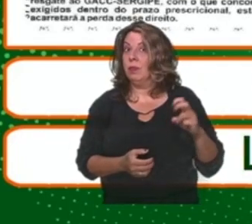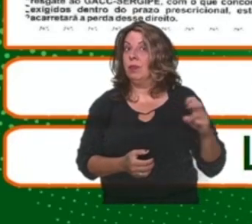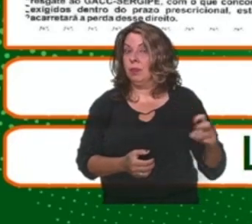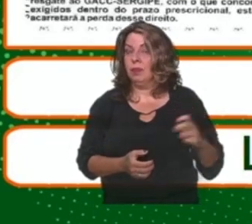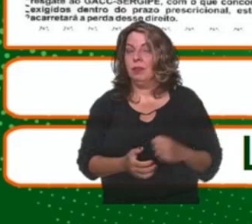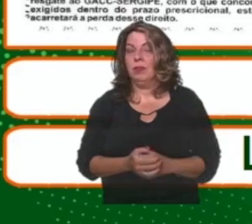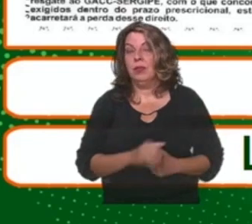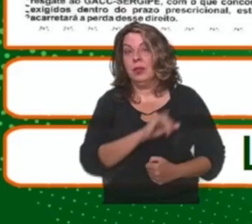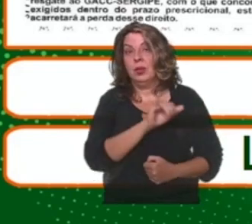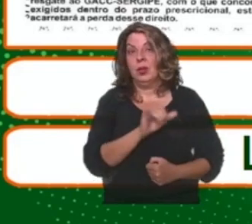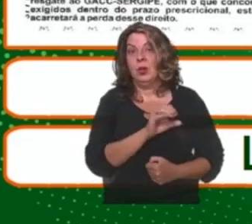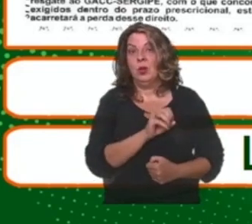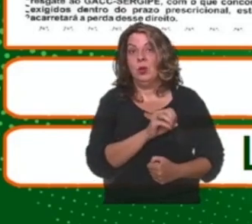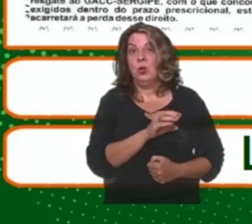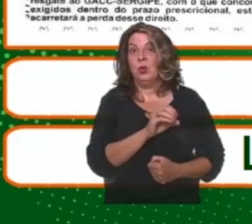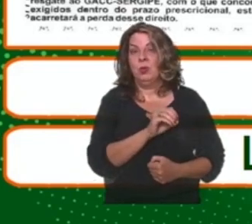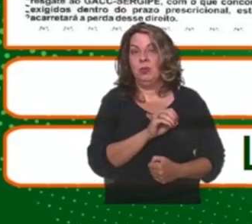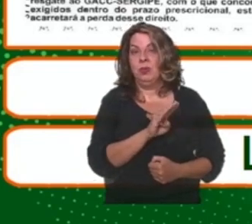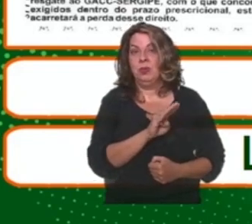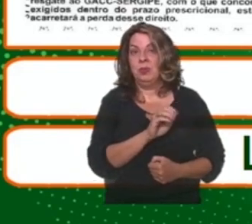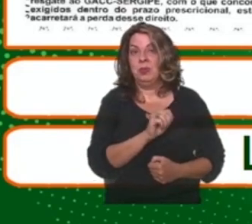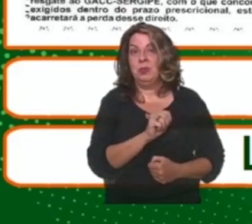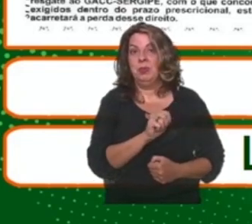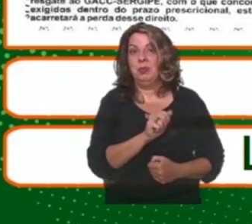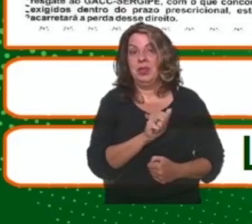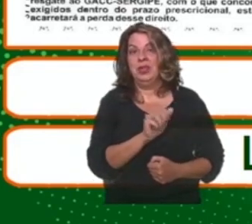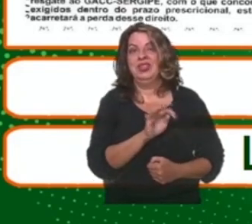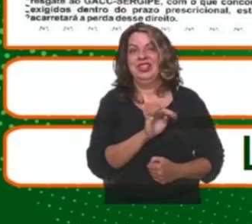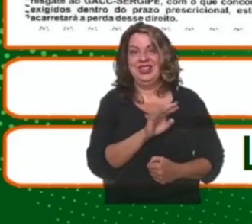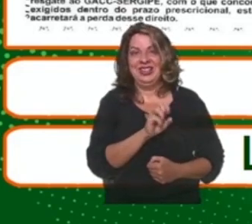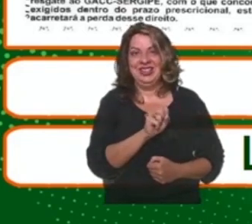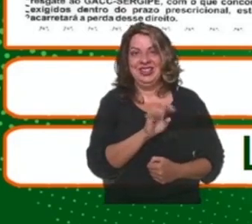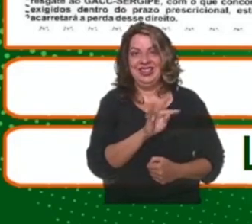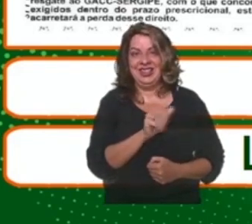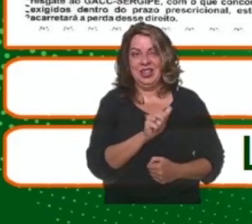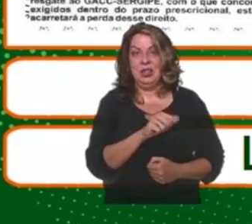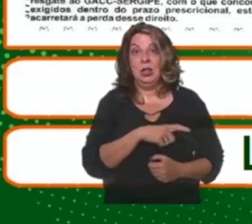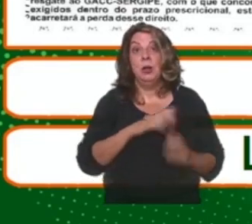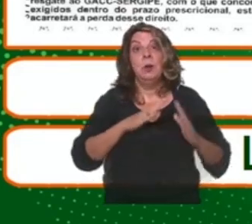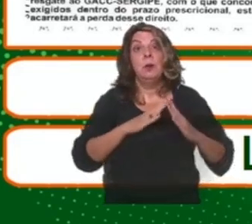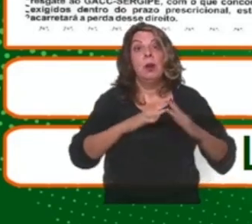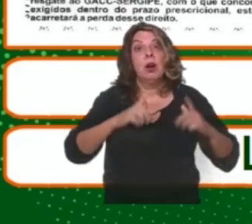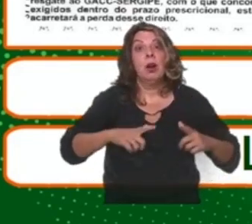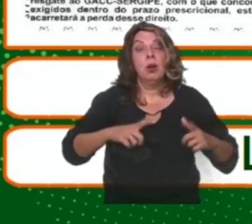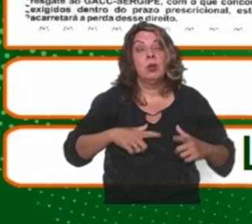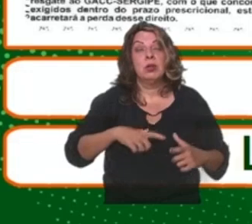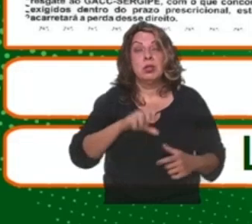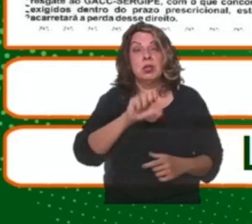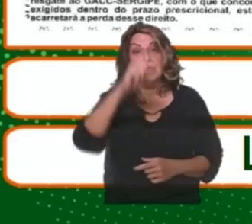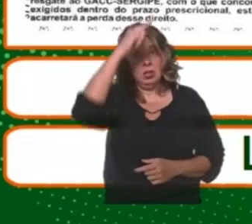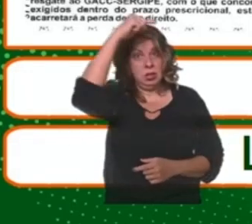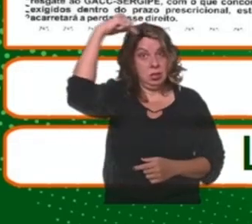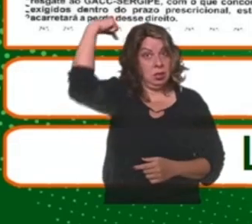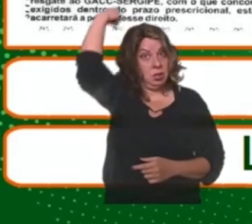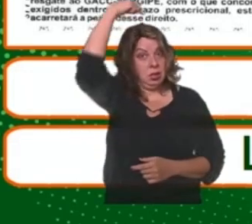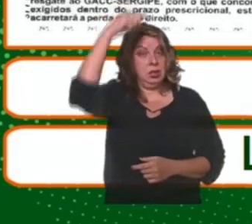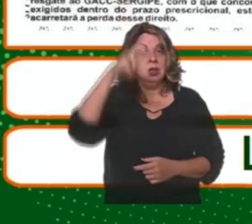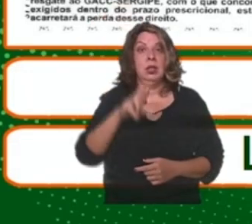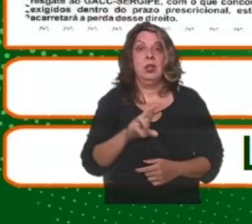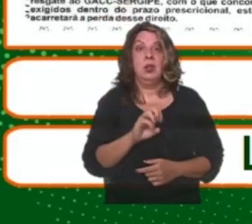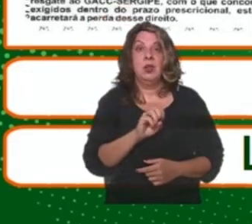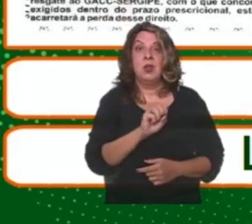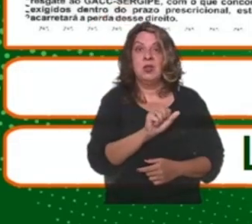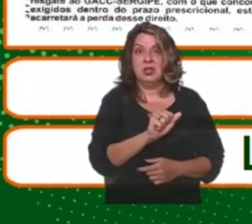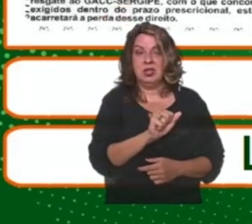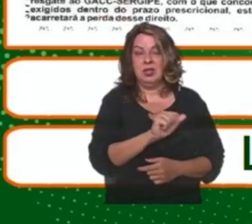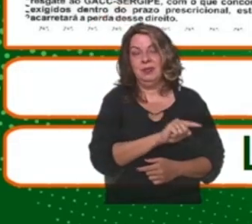500755. João Batista da Cruz, morador de Santa Rosa, adquiriu lá no Chaveirinho da Regional Laranjeiras, então levou R$500. E olha